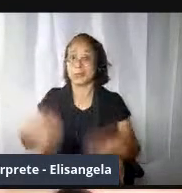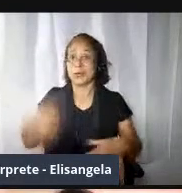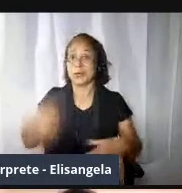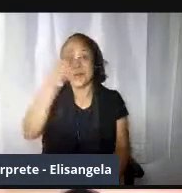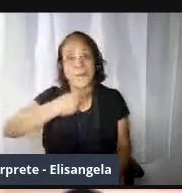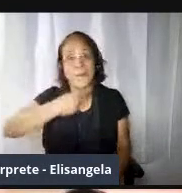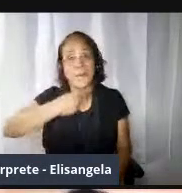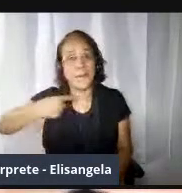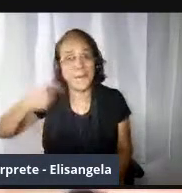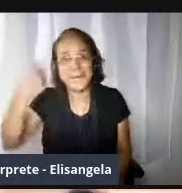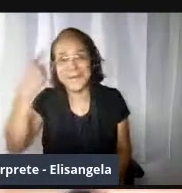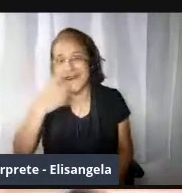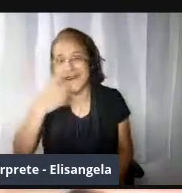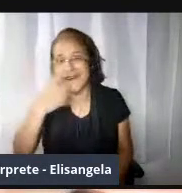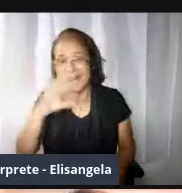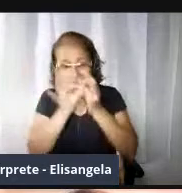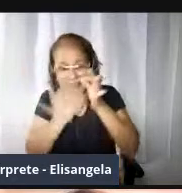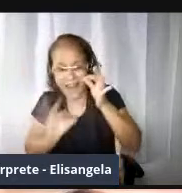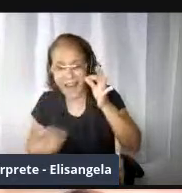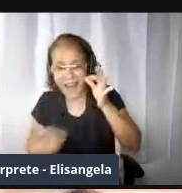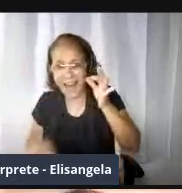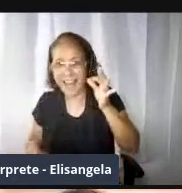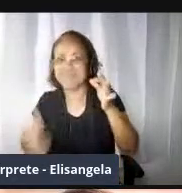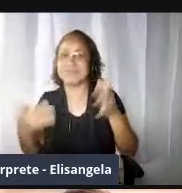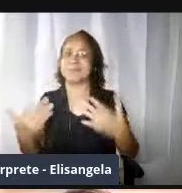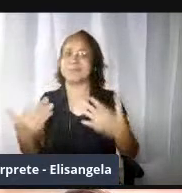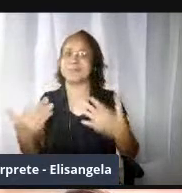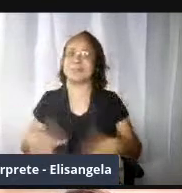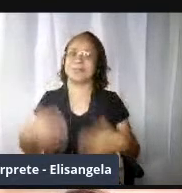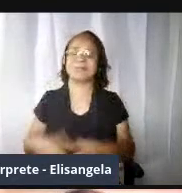quase. Só para deixar